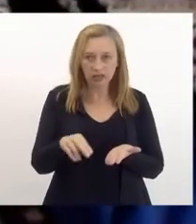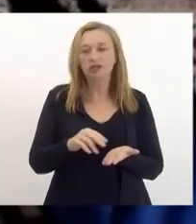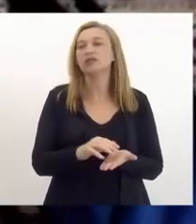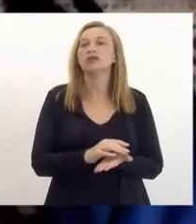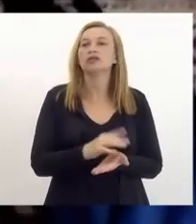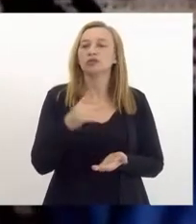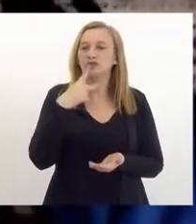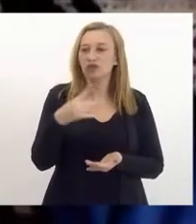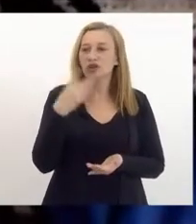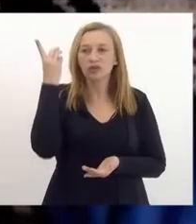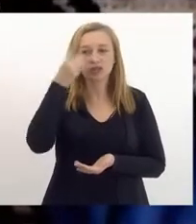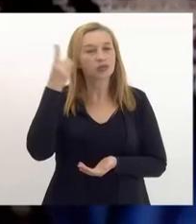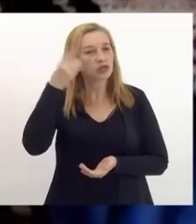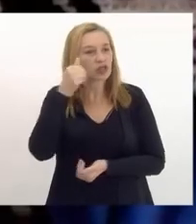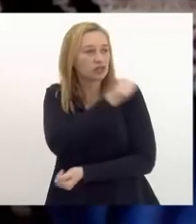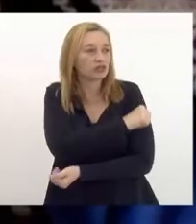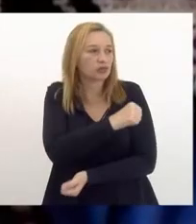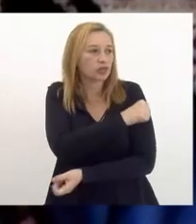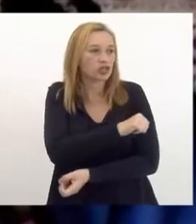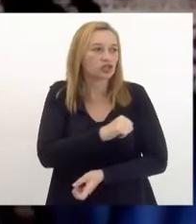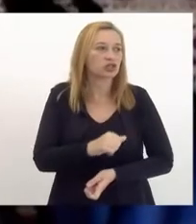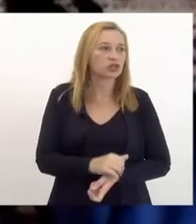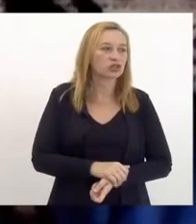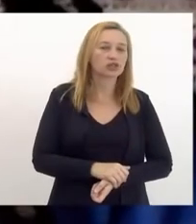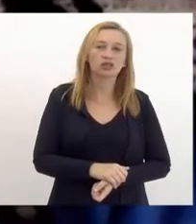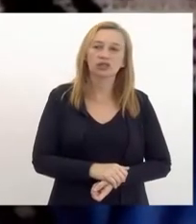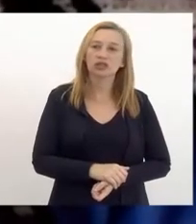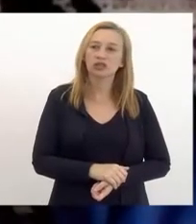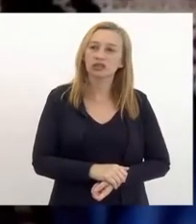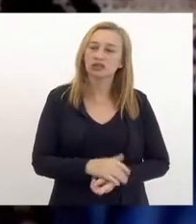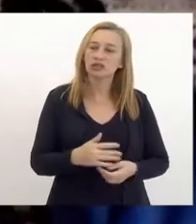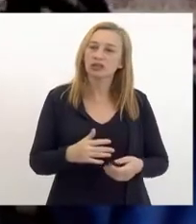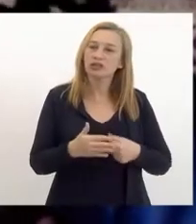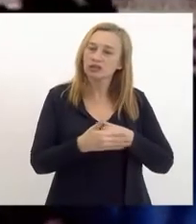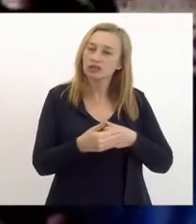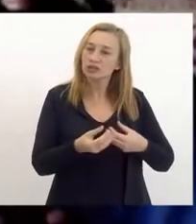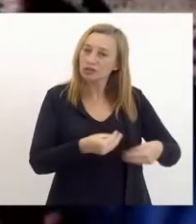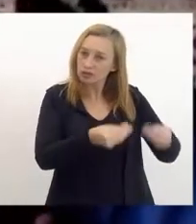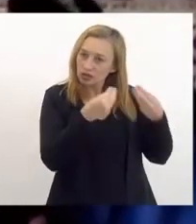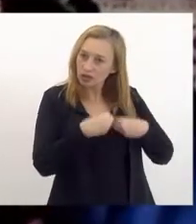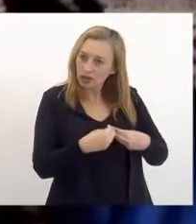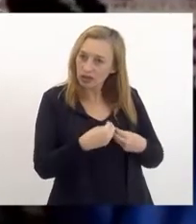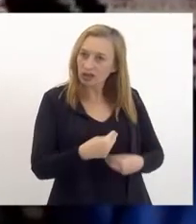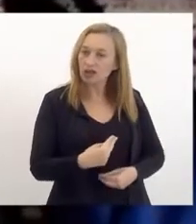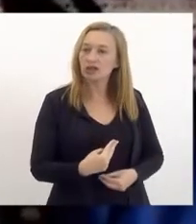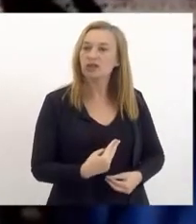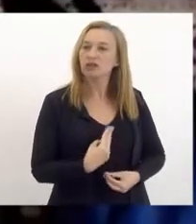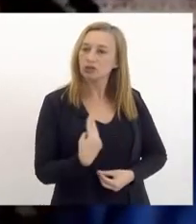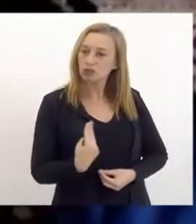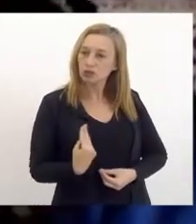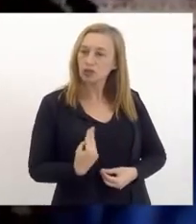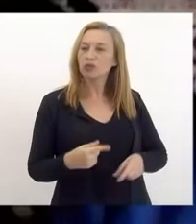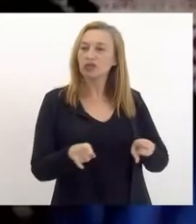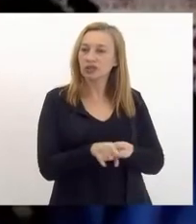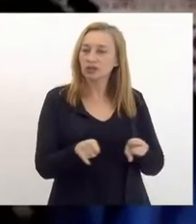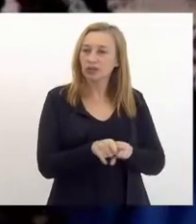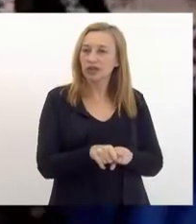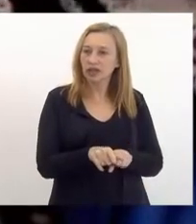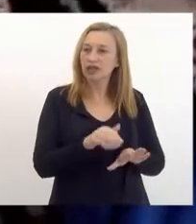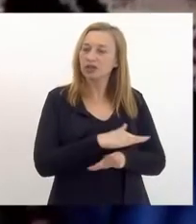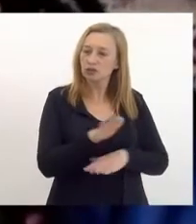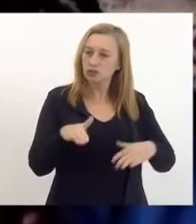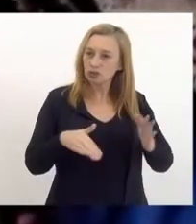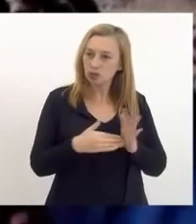como disse aqui a deputada enfermeira Regiane, generosamente nos concederá a sua coautoria, a